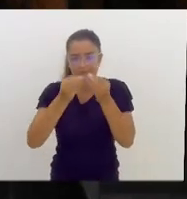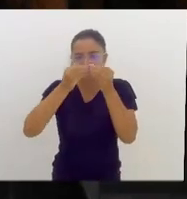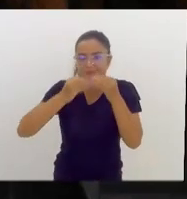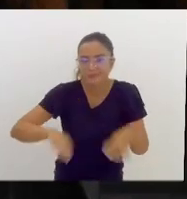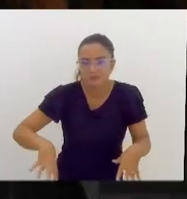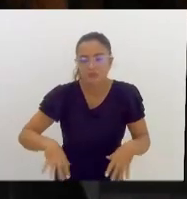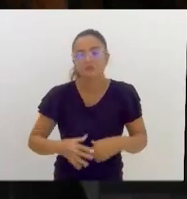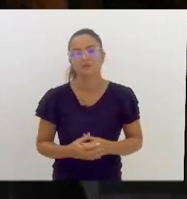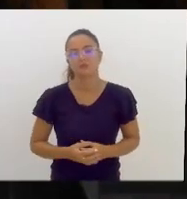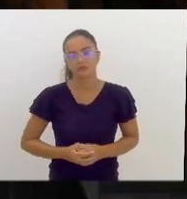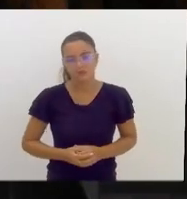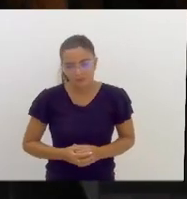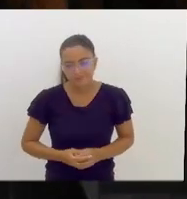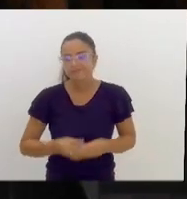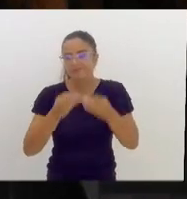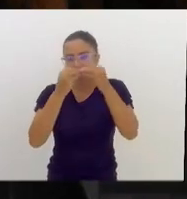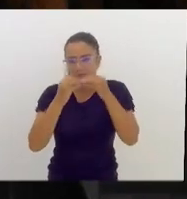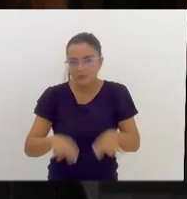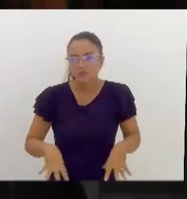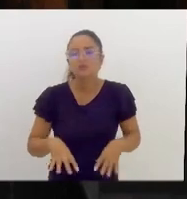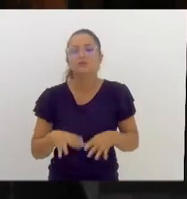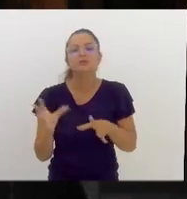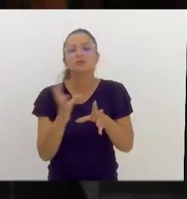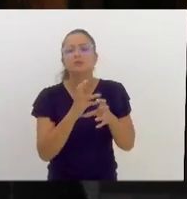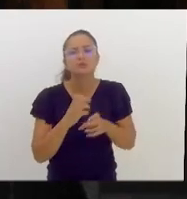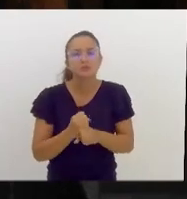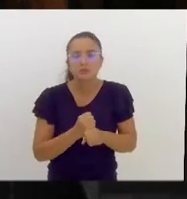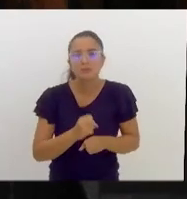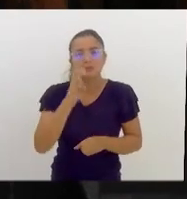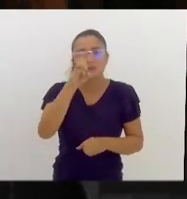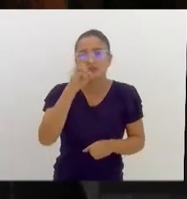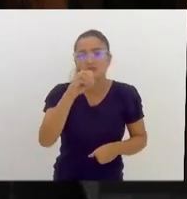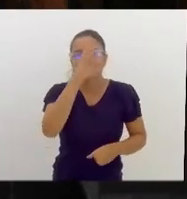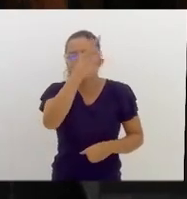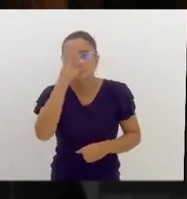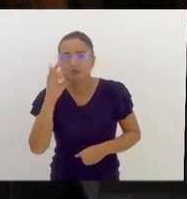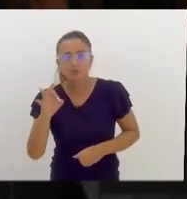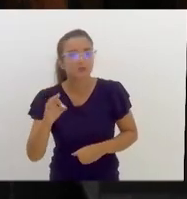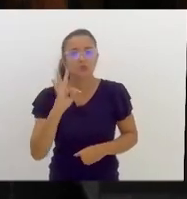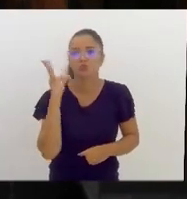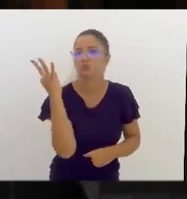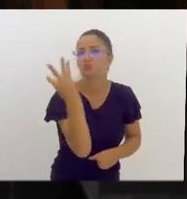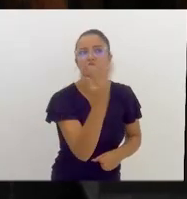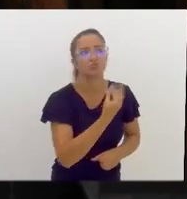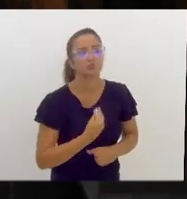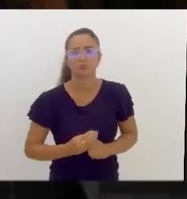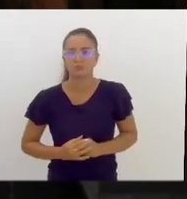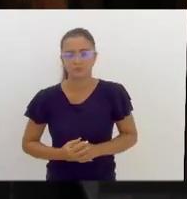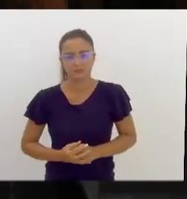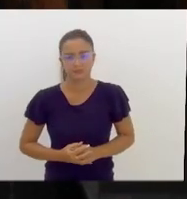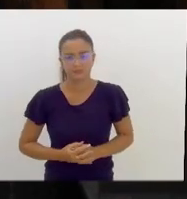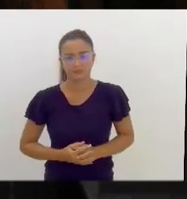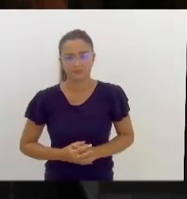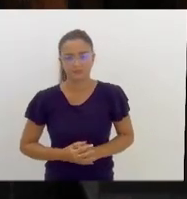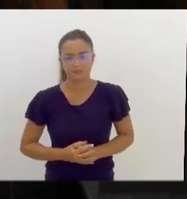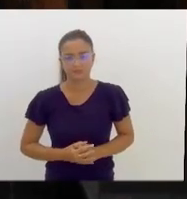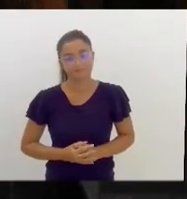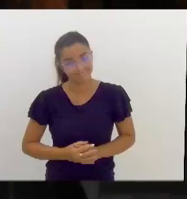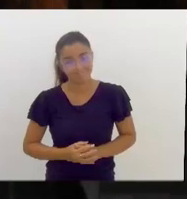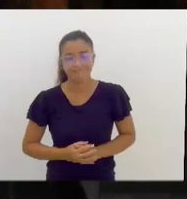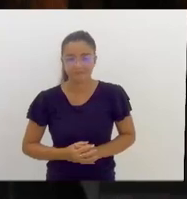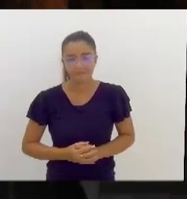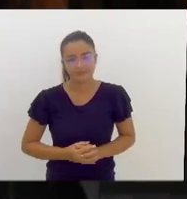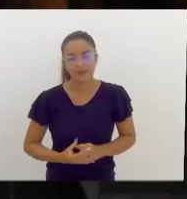prejuízo que equivale a 50% de tudo que